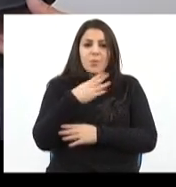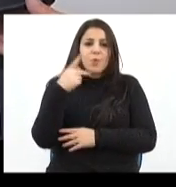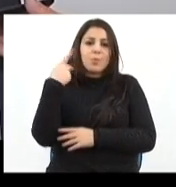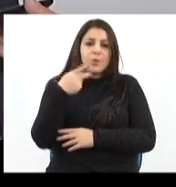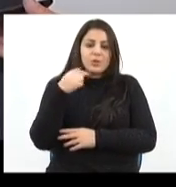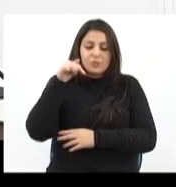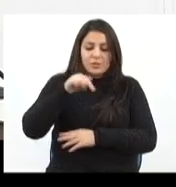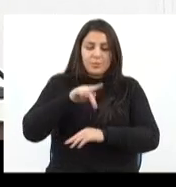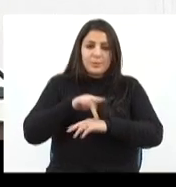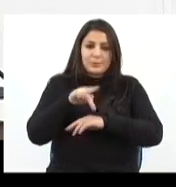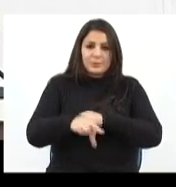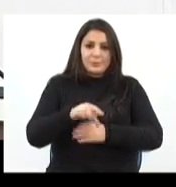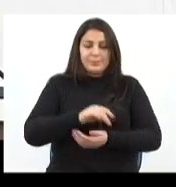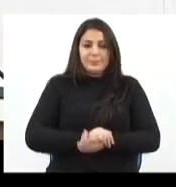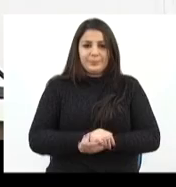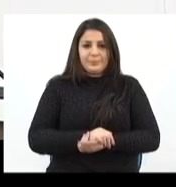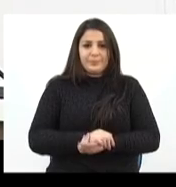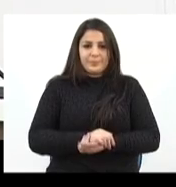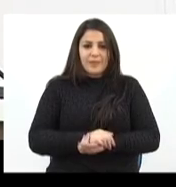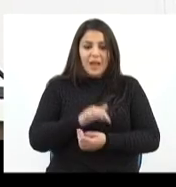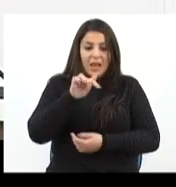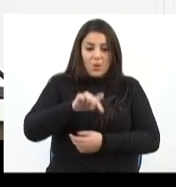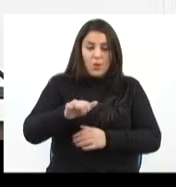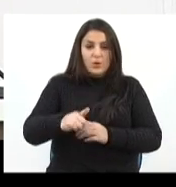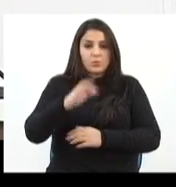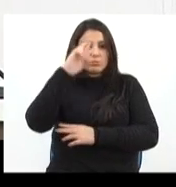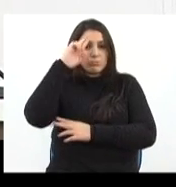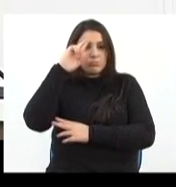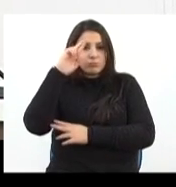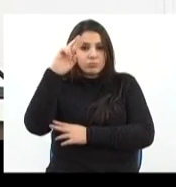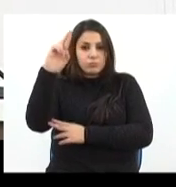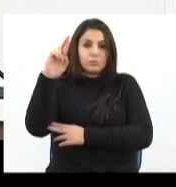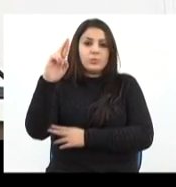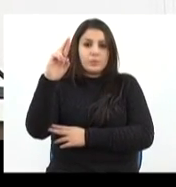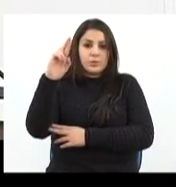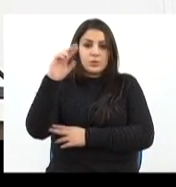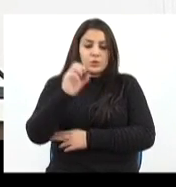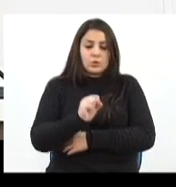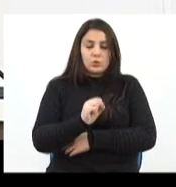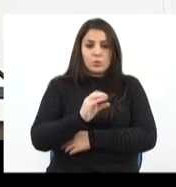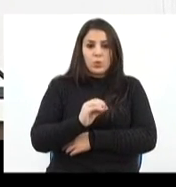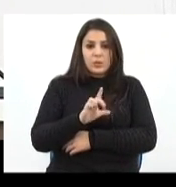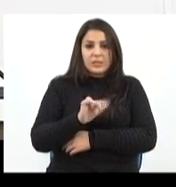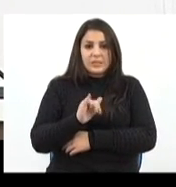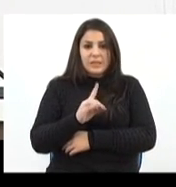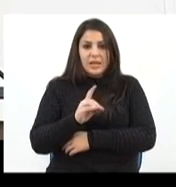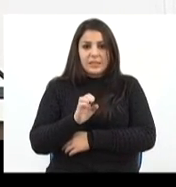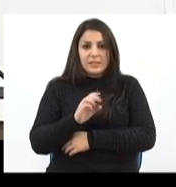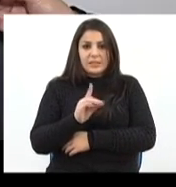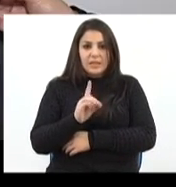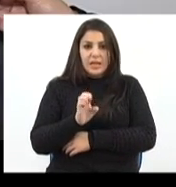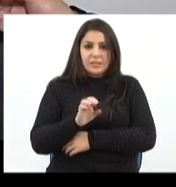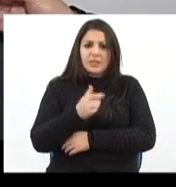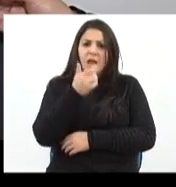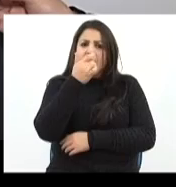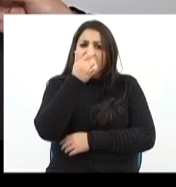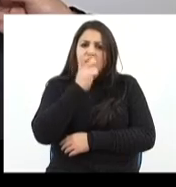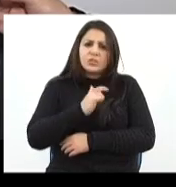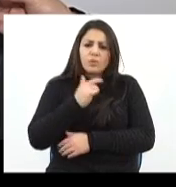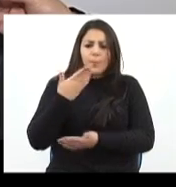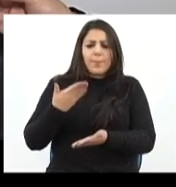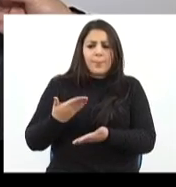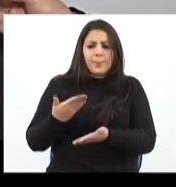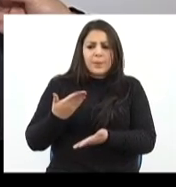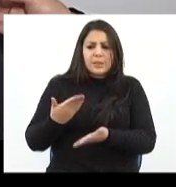e para o PSDB. O atual líder do Solidariedade acredita agora na extinção da bancada. Vão perder 2